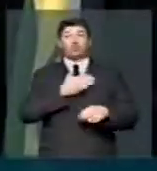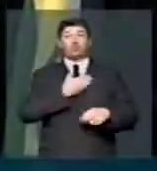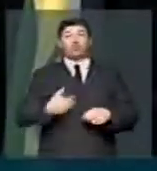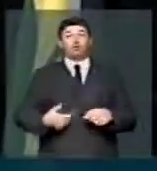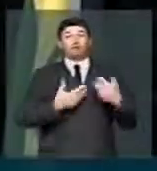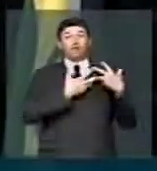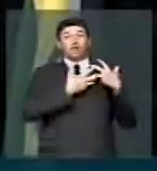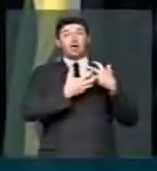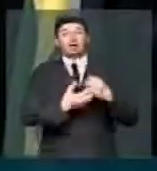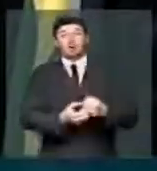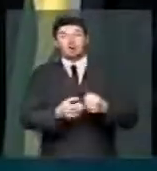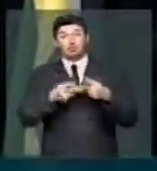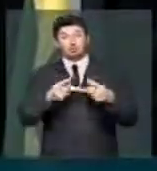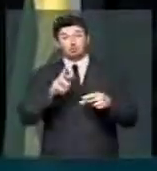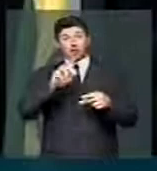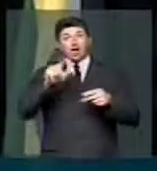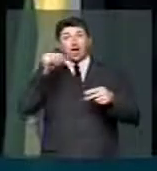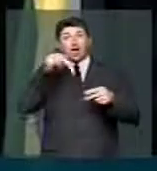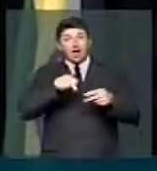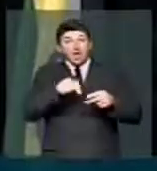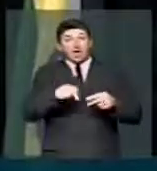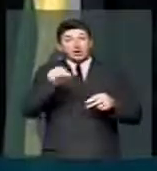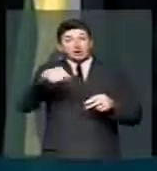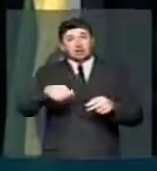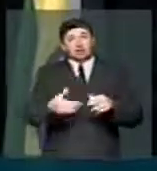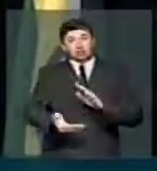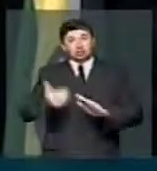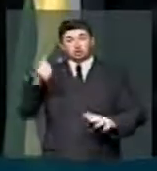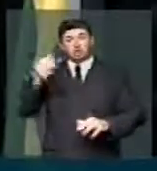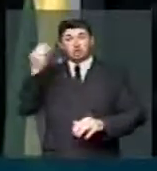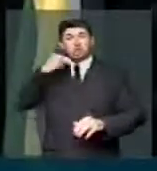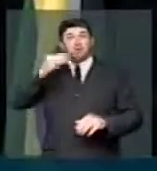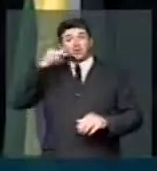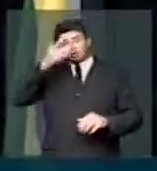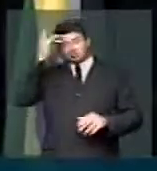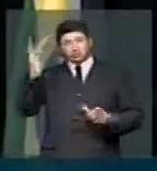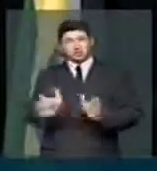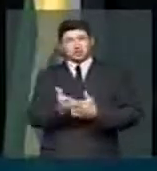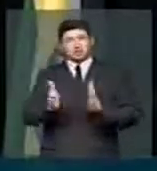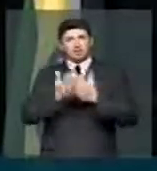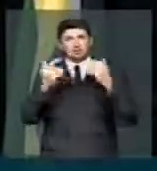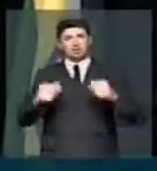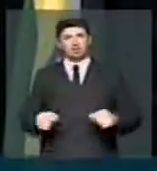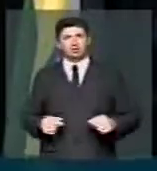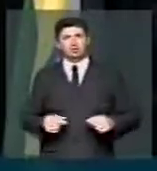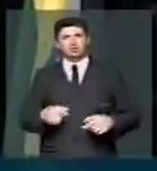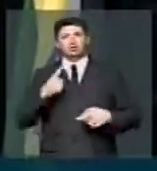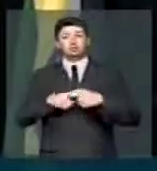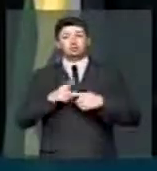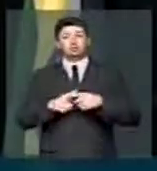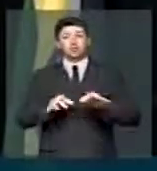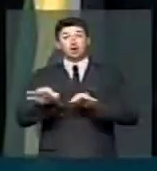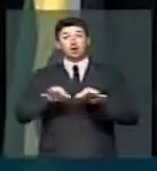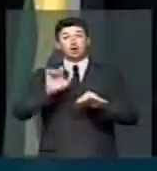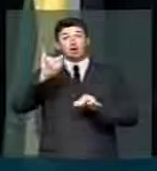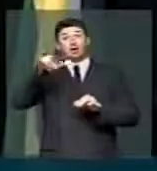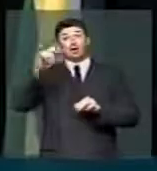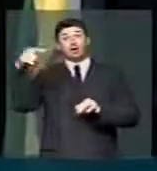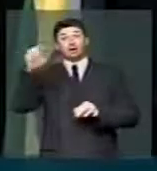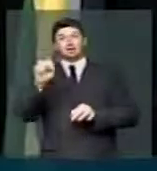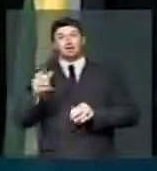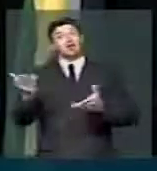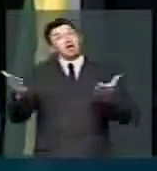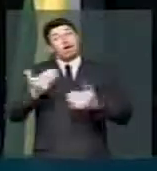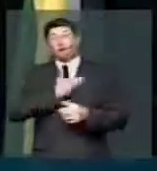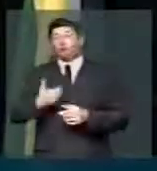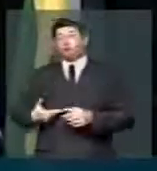plano real. Esse sim, o plano real tirou milhões e milhões de brasileiros da miséria, porque controlou a inflação, que agora